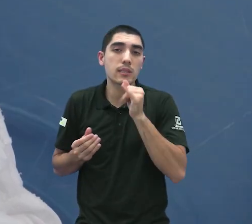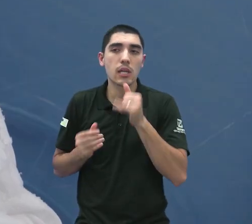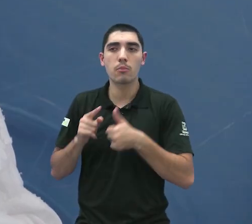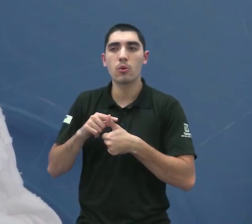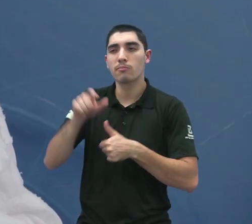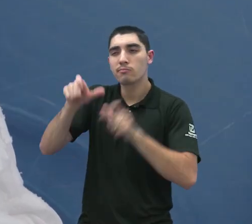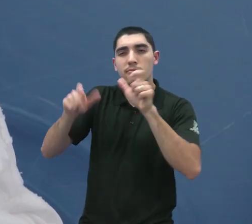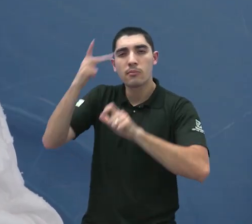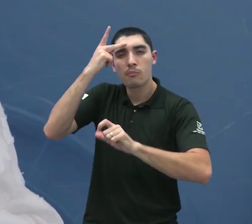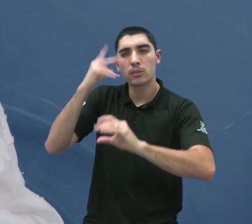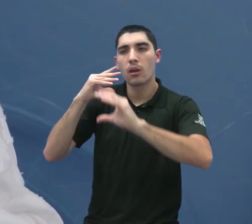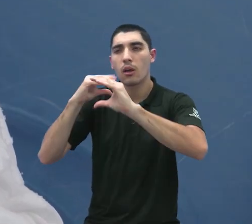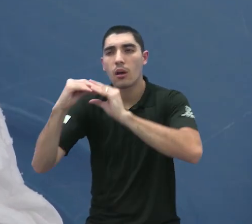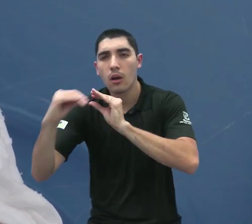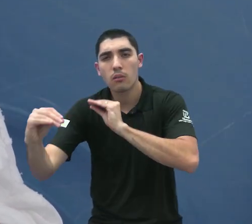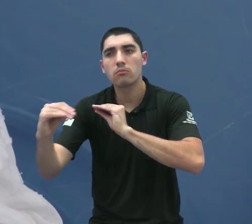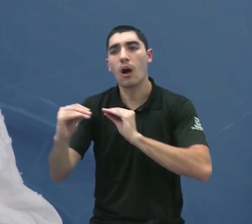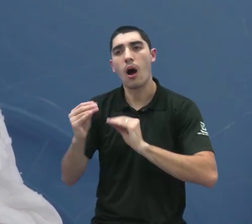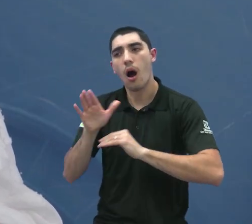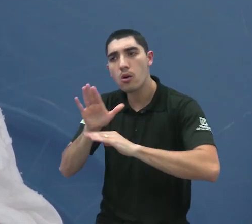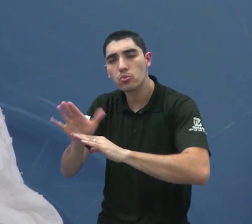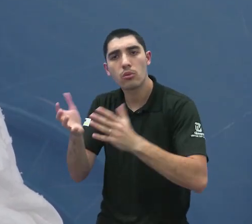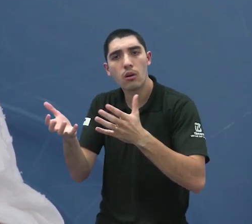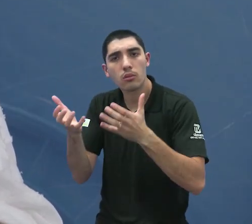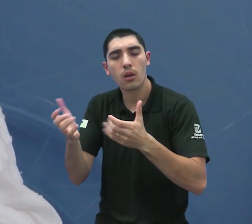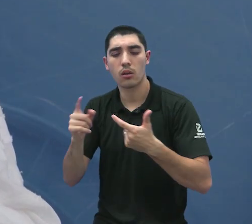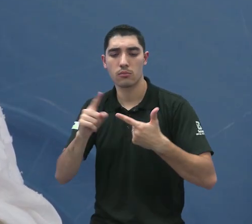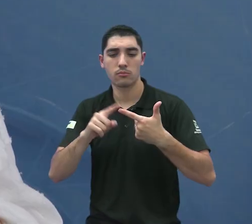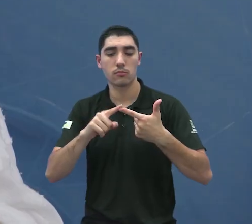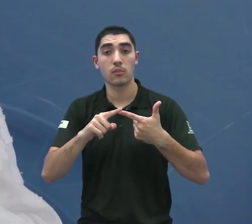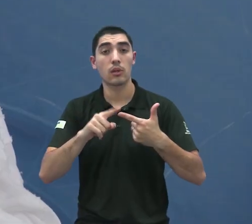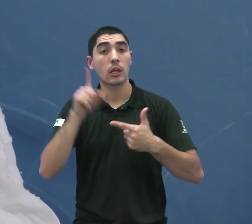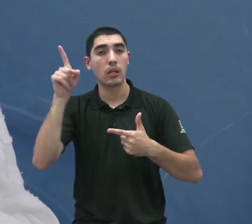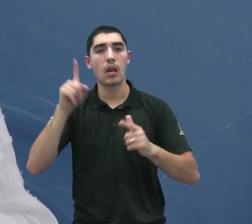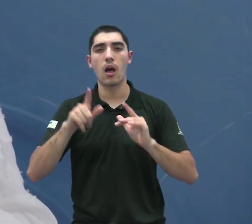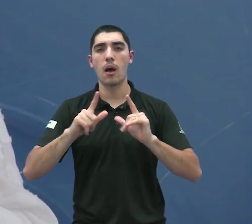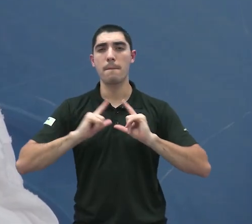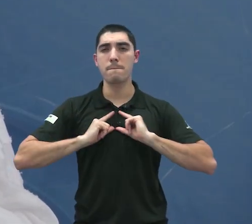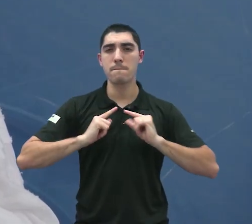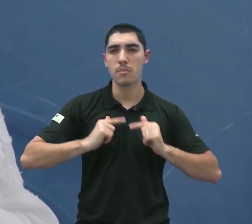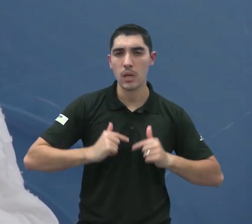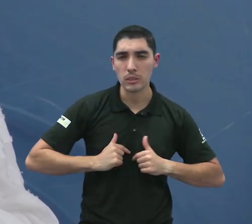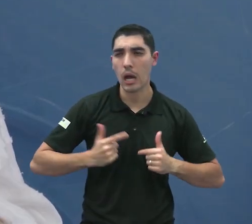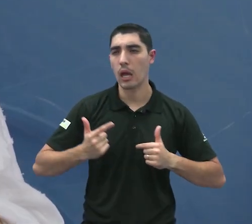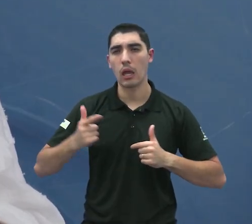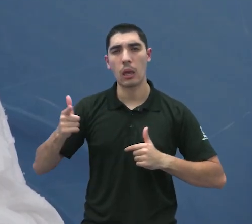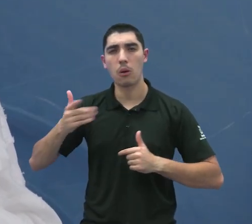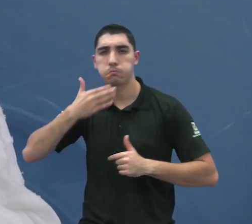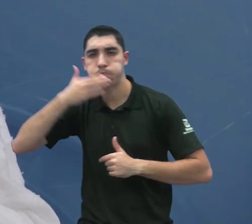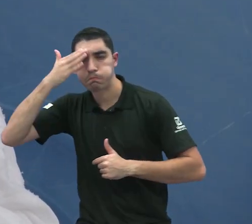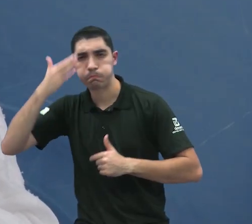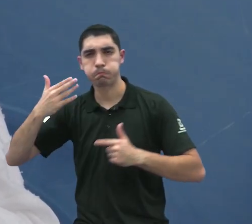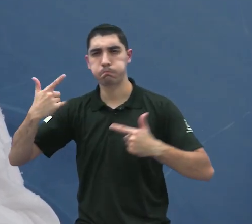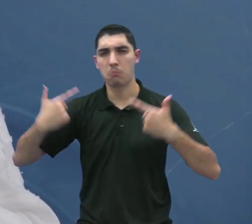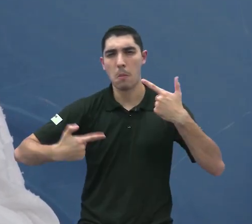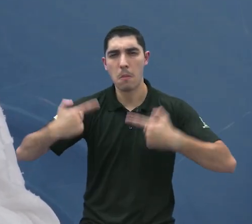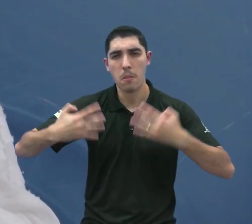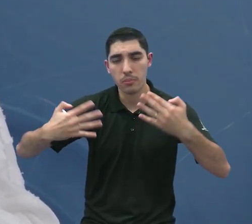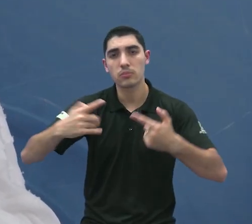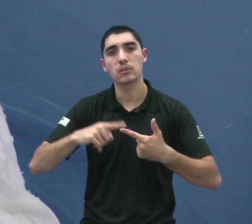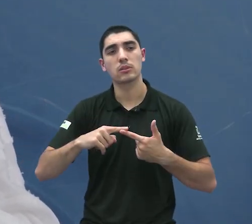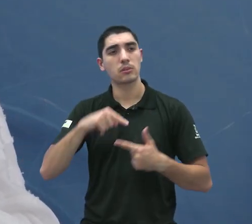refugiados, né, questões relacionadas ao conflito de Israel e Palestina, né, ao reconhecimento do Estado